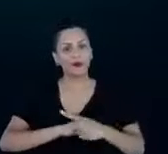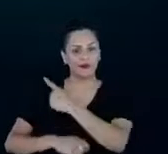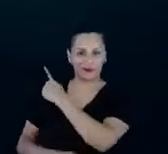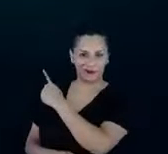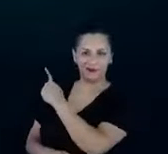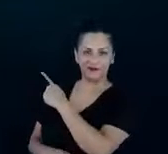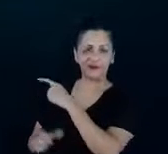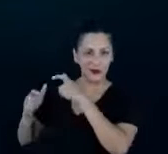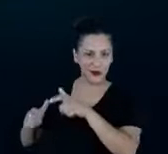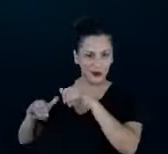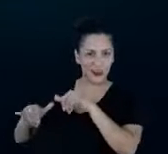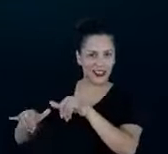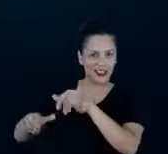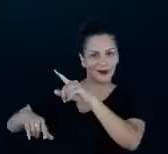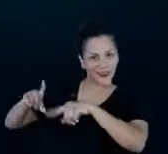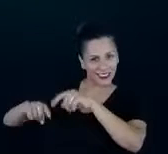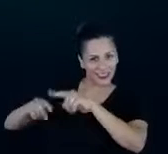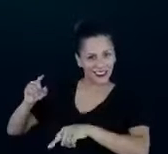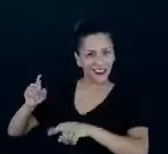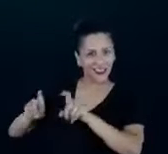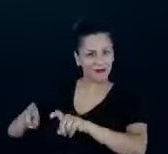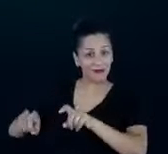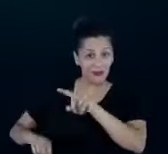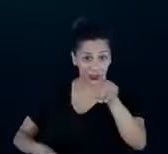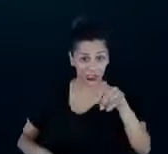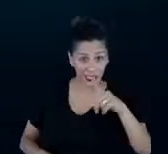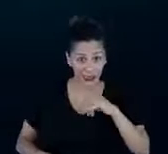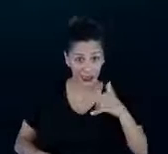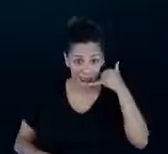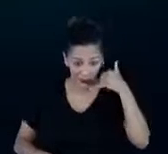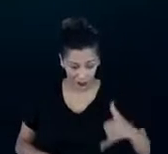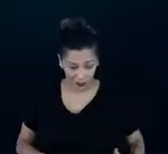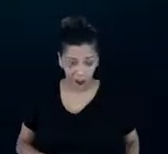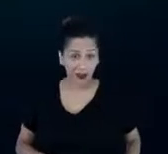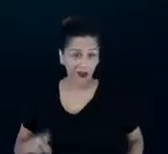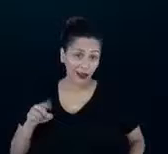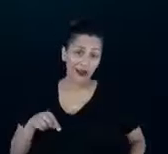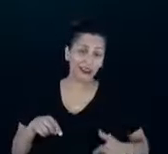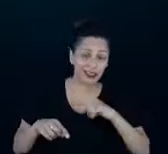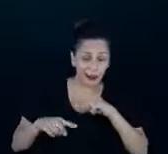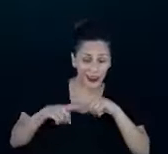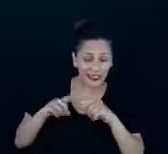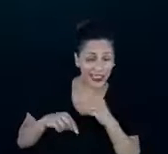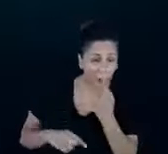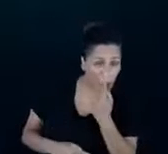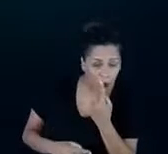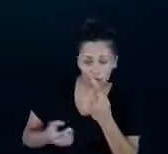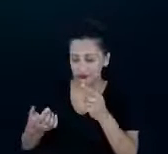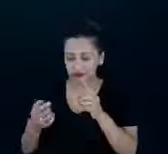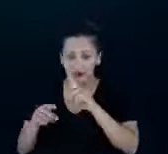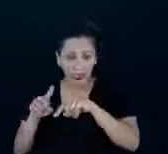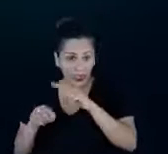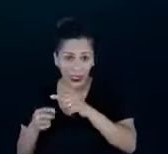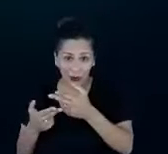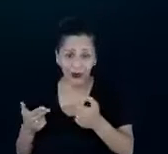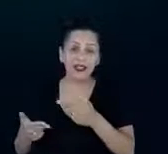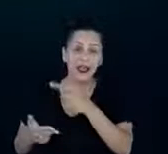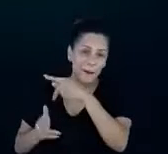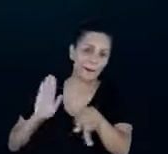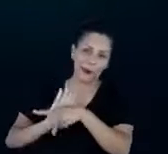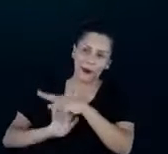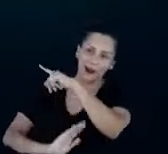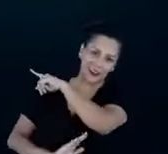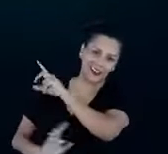desse mercado Então quem tem um celular no bolso Provavelmente tem alguma coisa que veio da ali perto do mercado derrote Amei